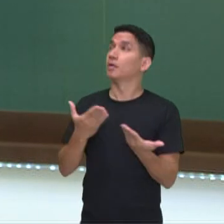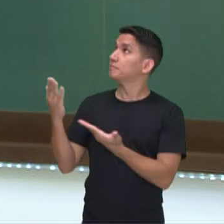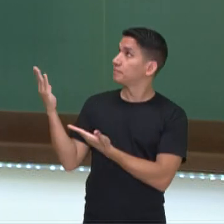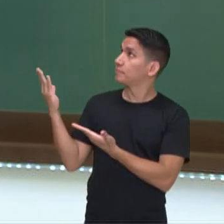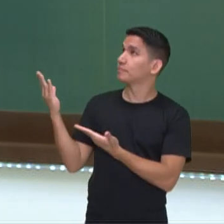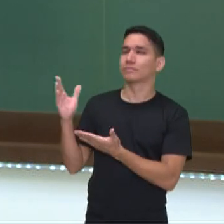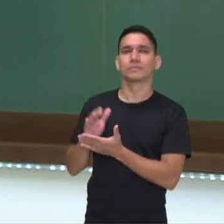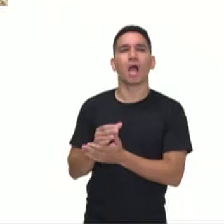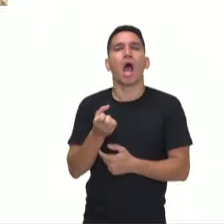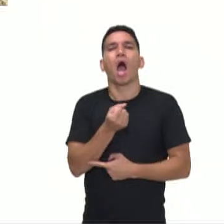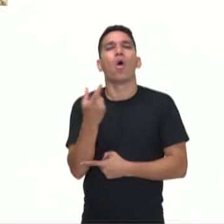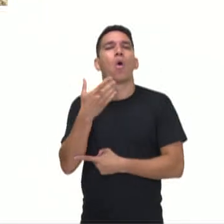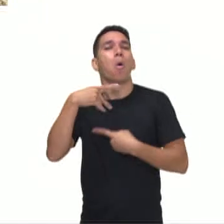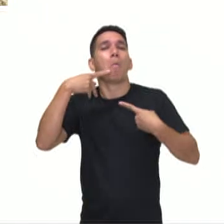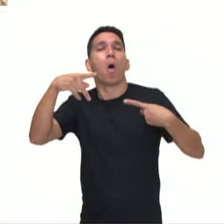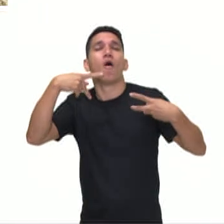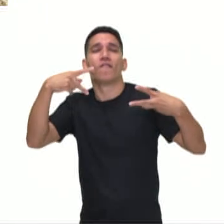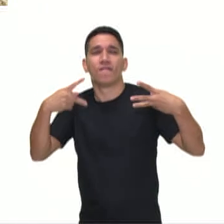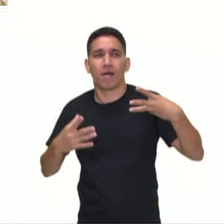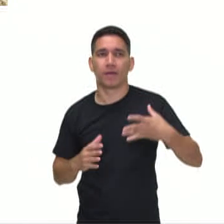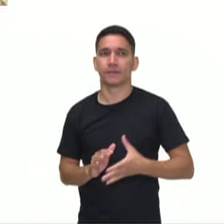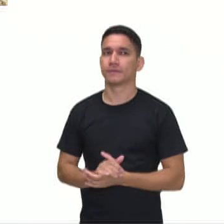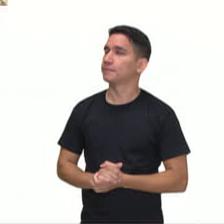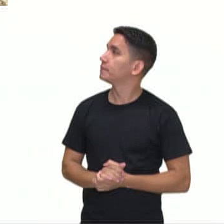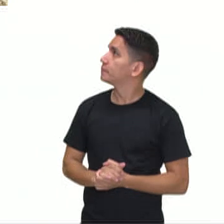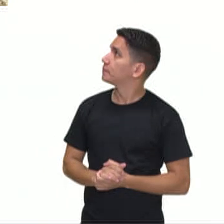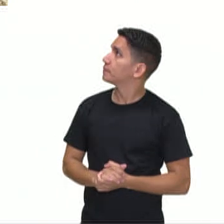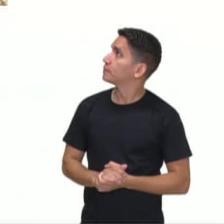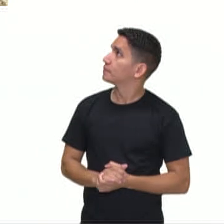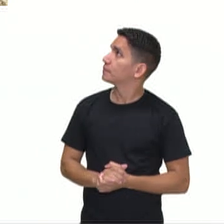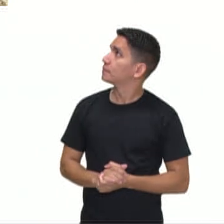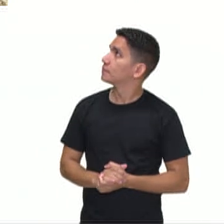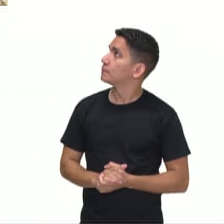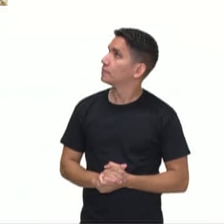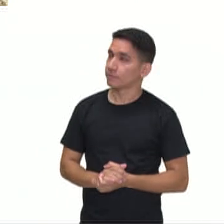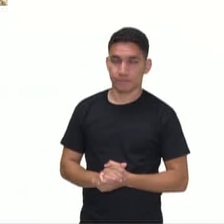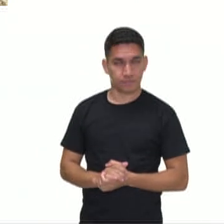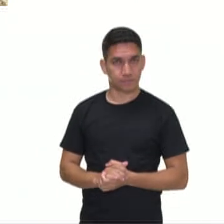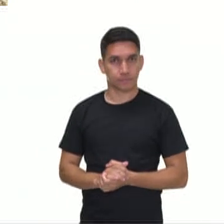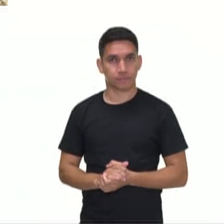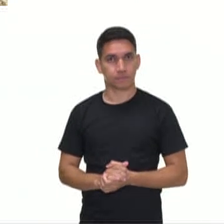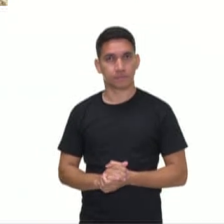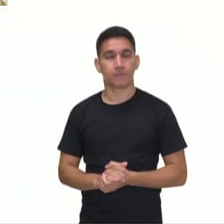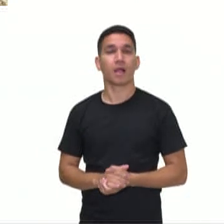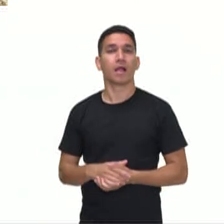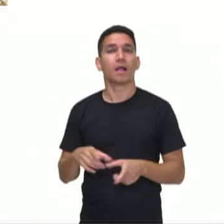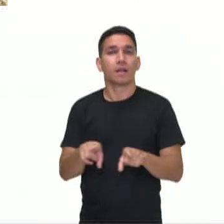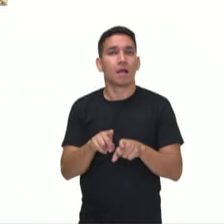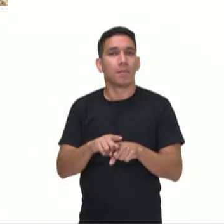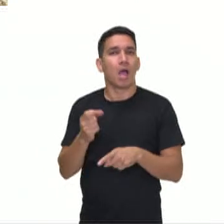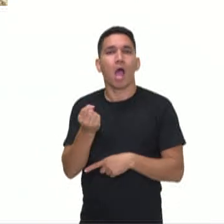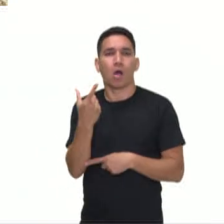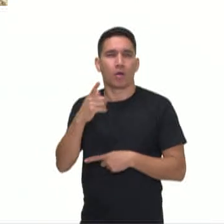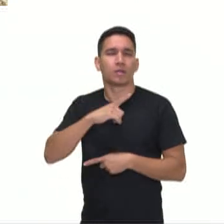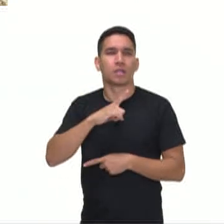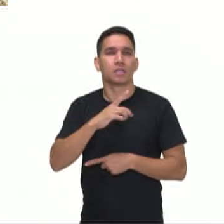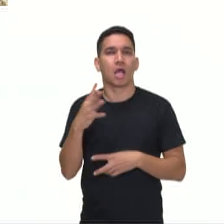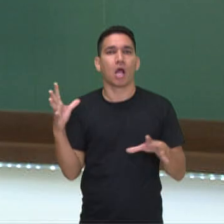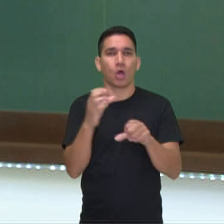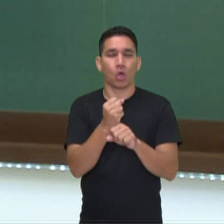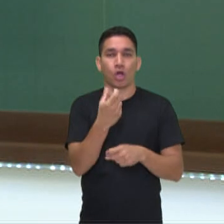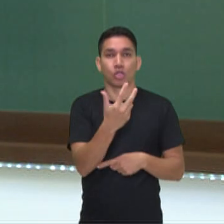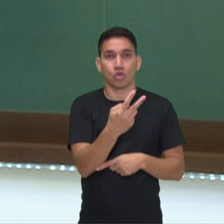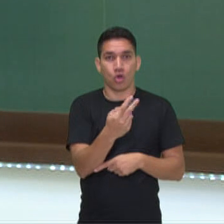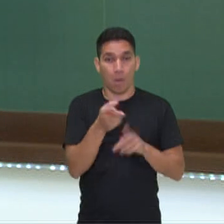profeta Ezequiel, o Isaías, o Naum e o Abadias, que são outros profetas que estão lá nos 12 profetas, né?